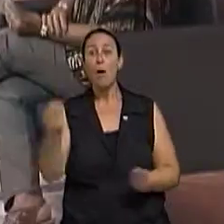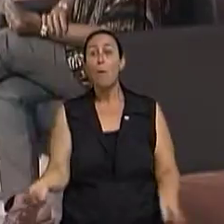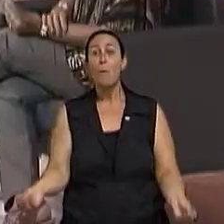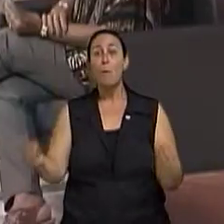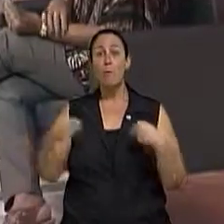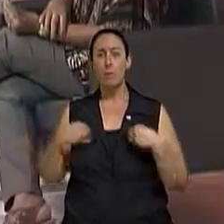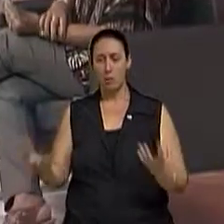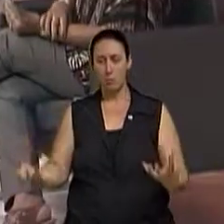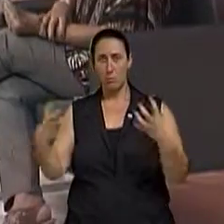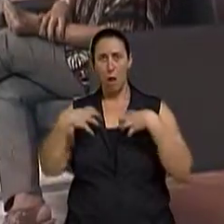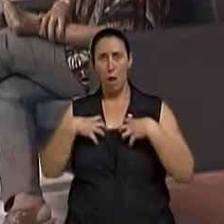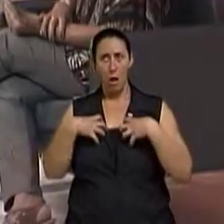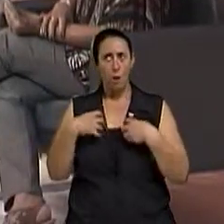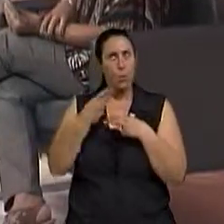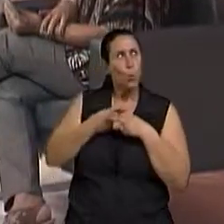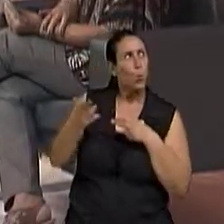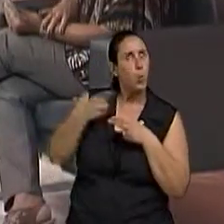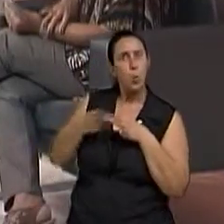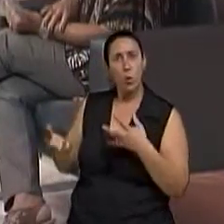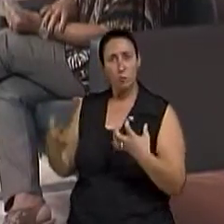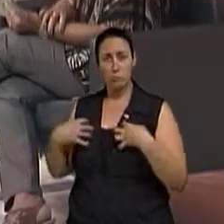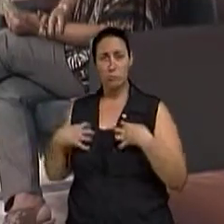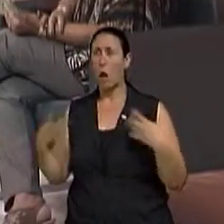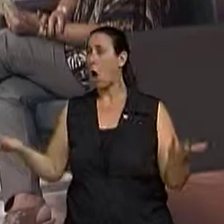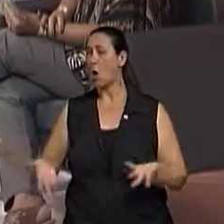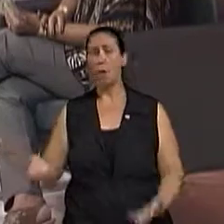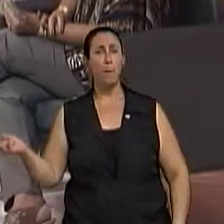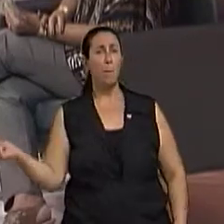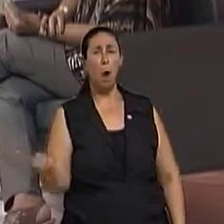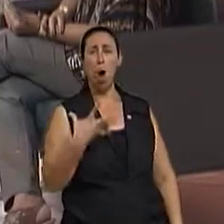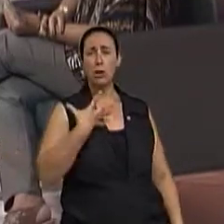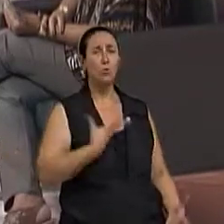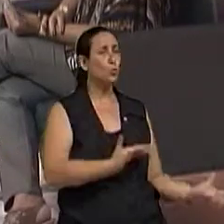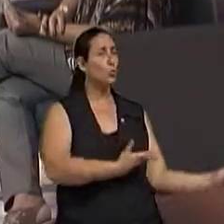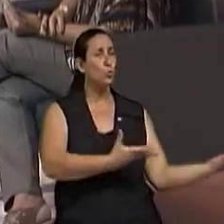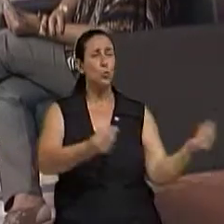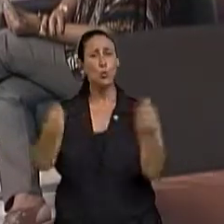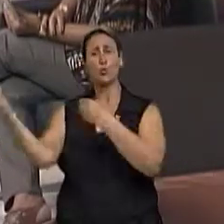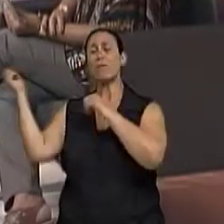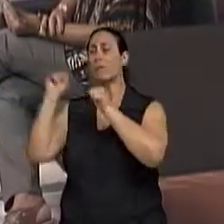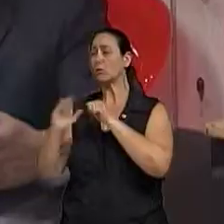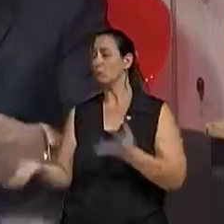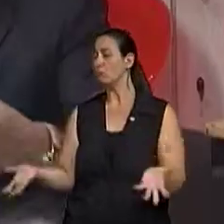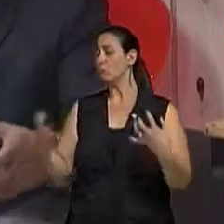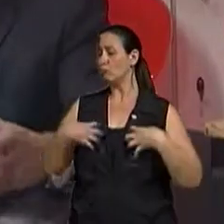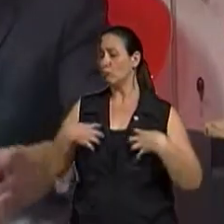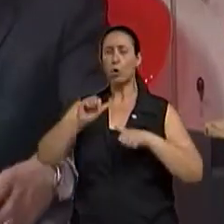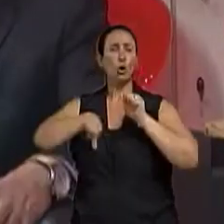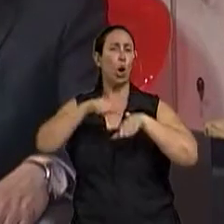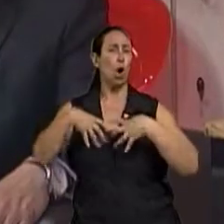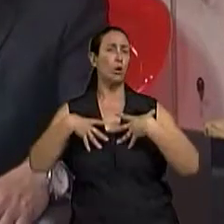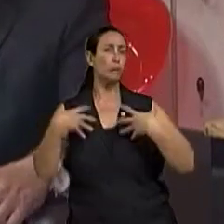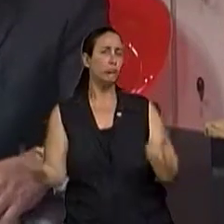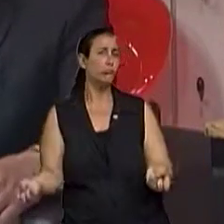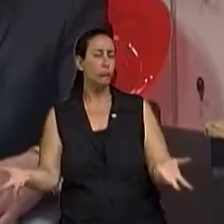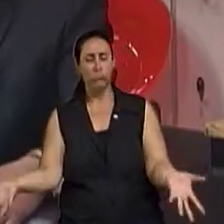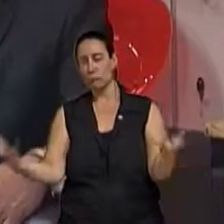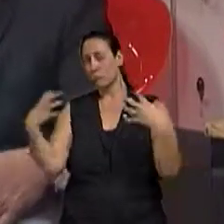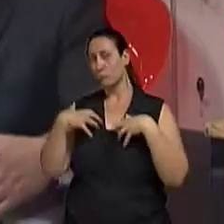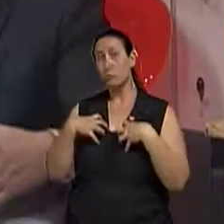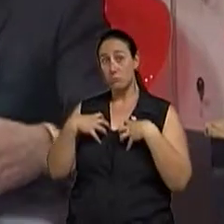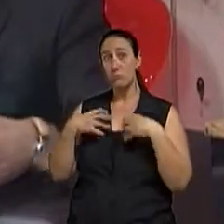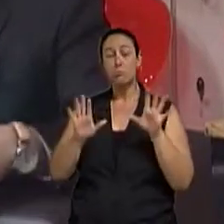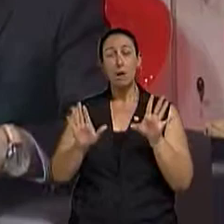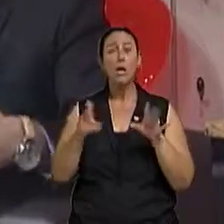coisa muito escondida, exatamente, hoje é uma coisa modista. Propagada. Né? Propagada, se coloca, se troca, etc, uhum, etc. Eu não digo